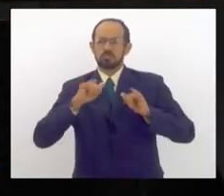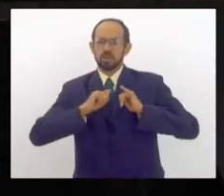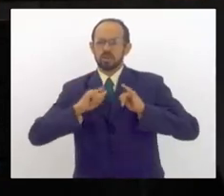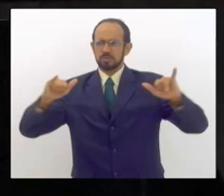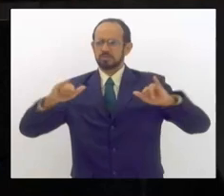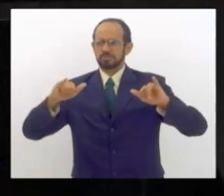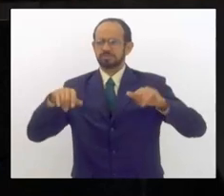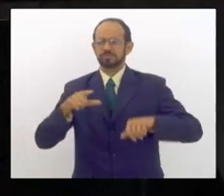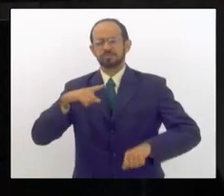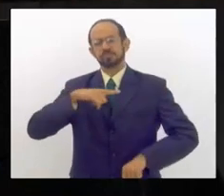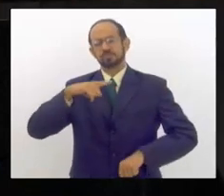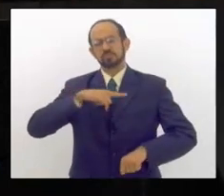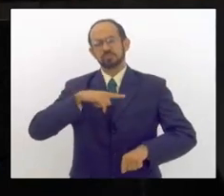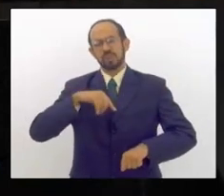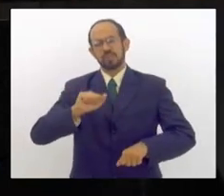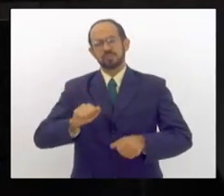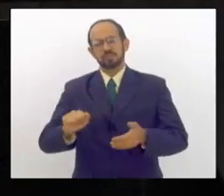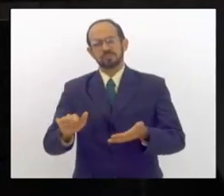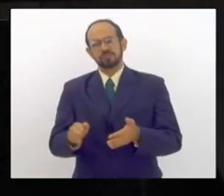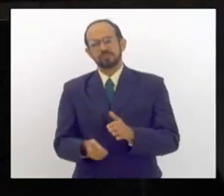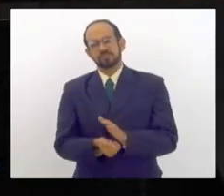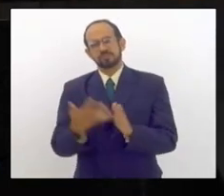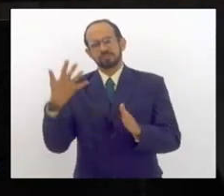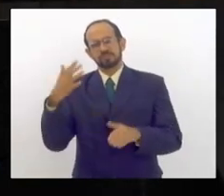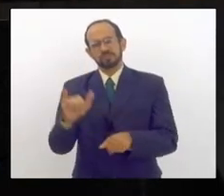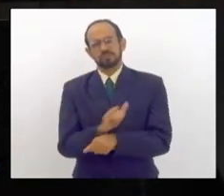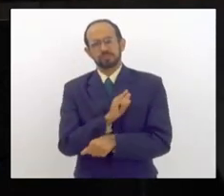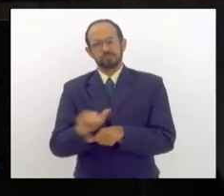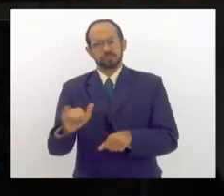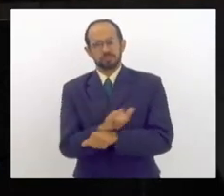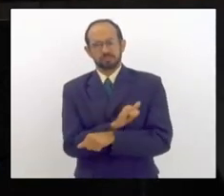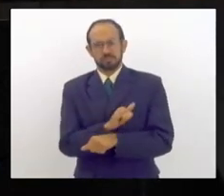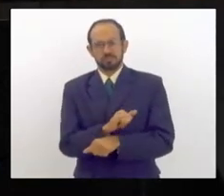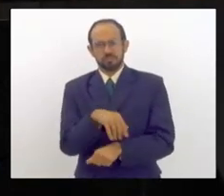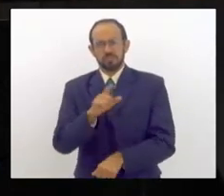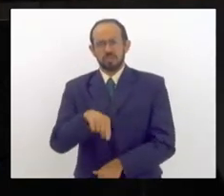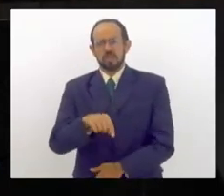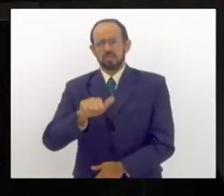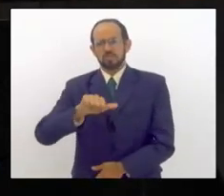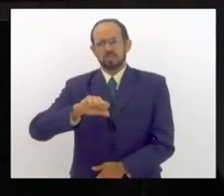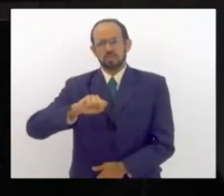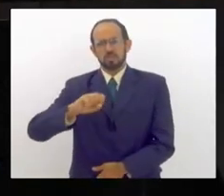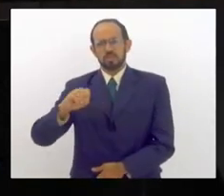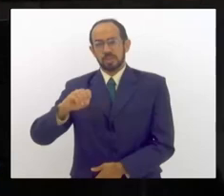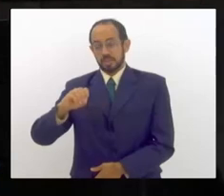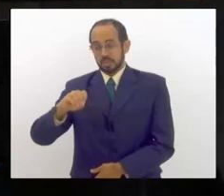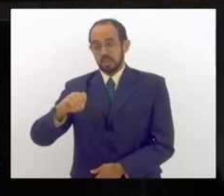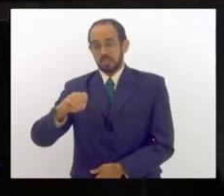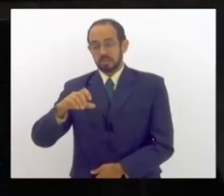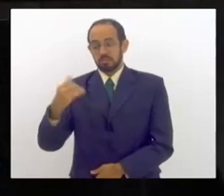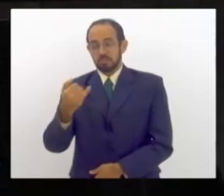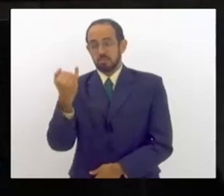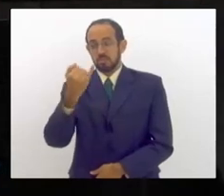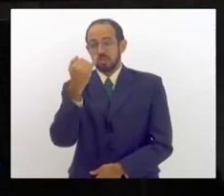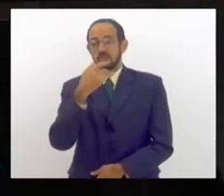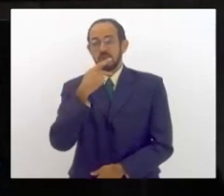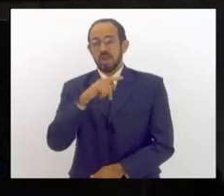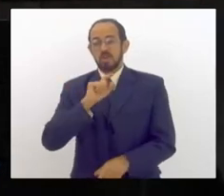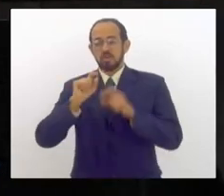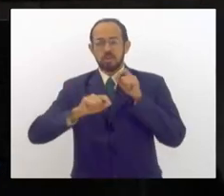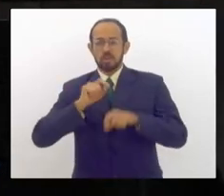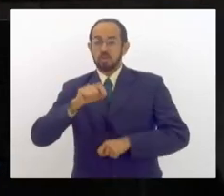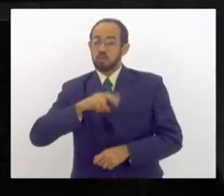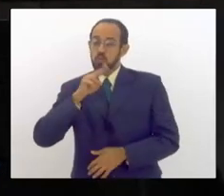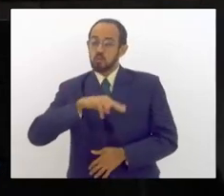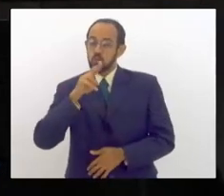tem muitos instrumentos, como o 180, que é importante dizer que nunca é culpa